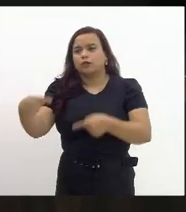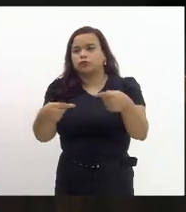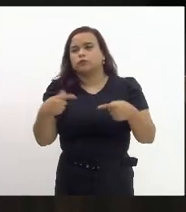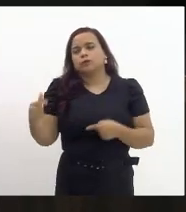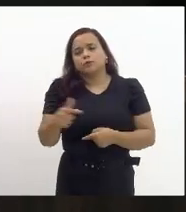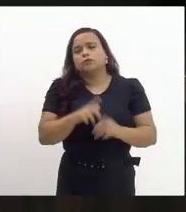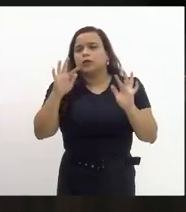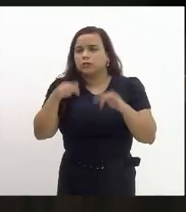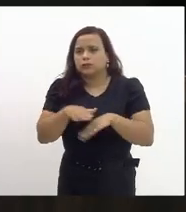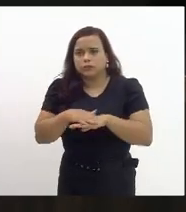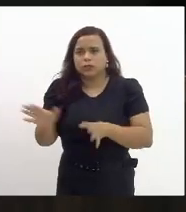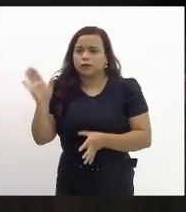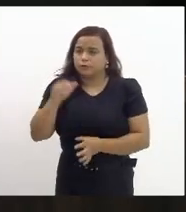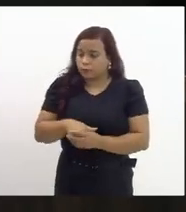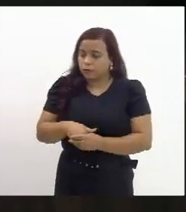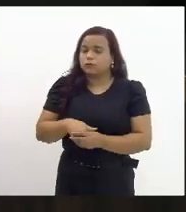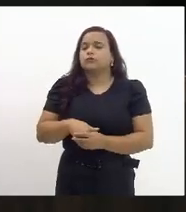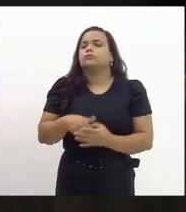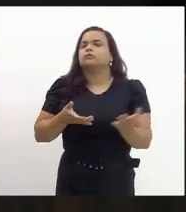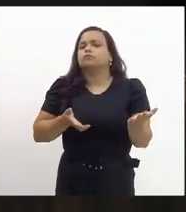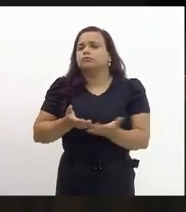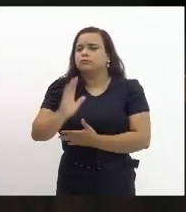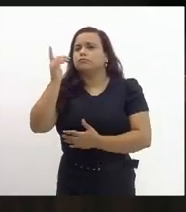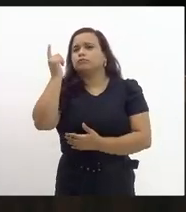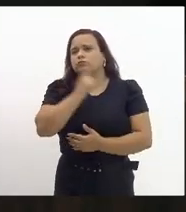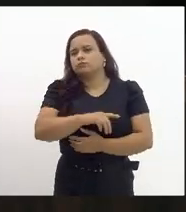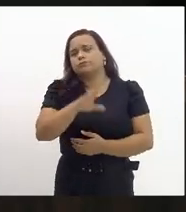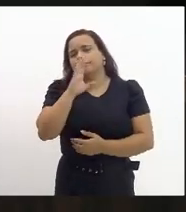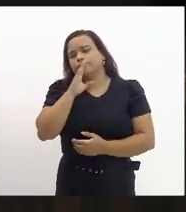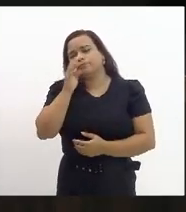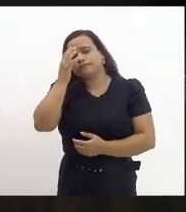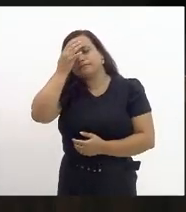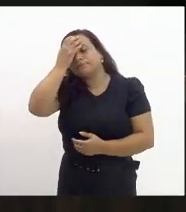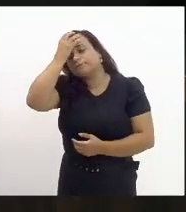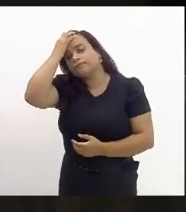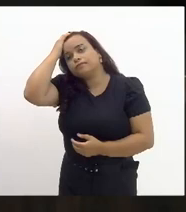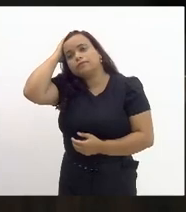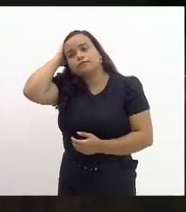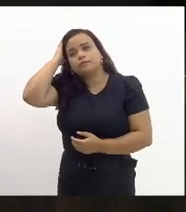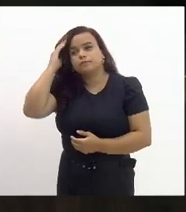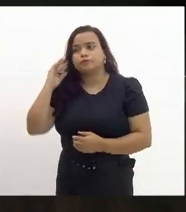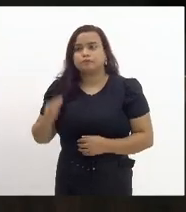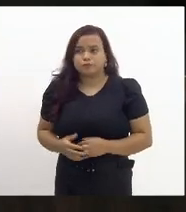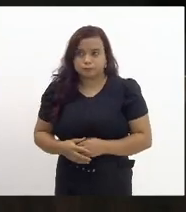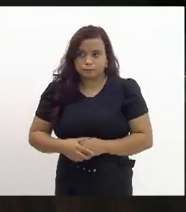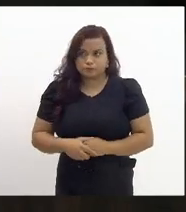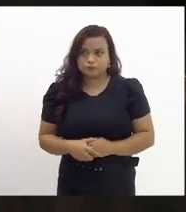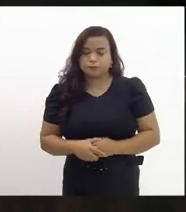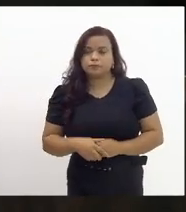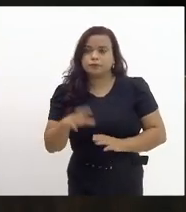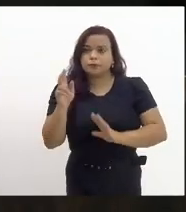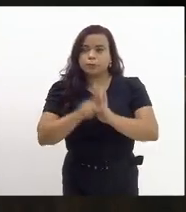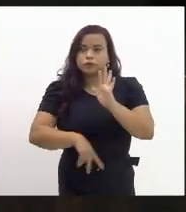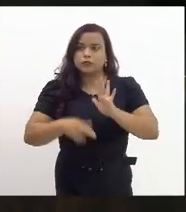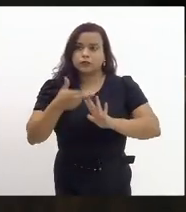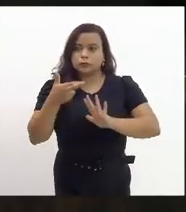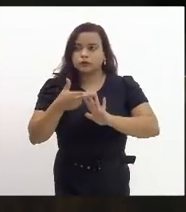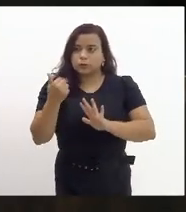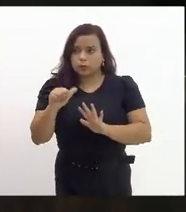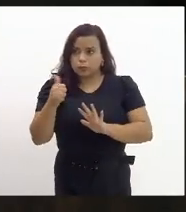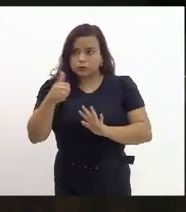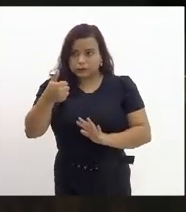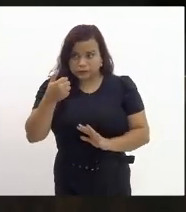encerrada a discussão, em votação, senhores que aprovam, permaneçam como estão, aprovada, vai à promulgação. Projeto de resolução 1113